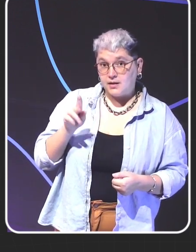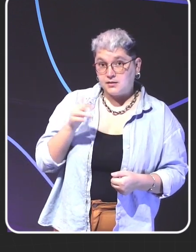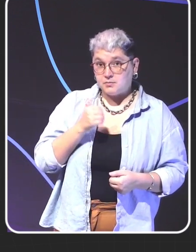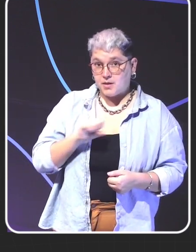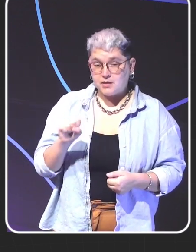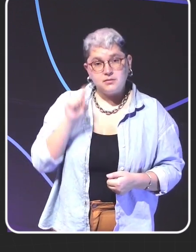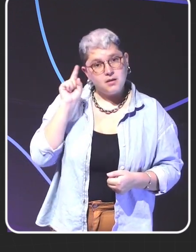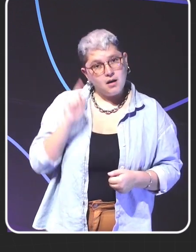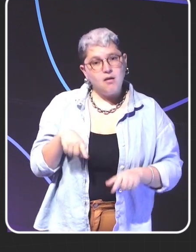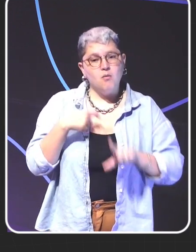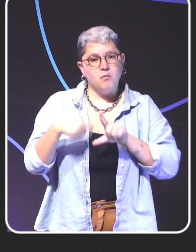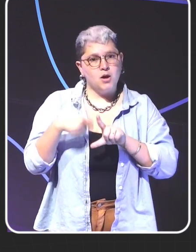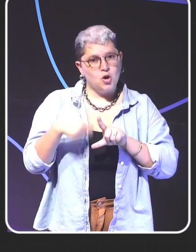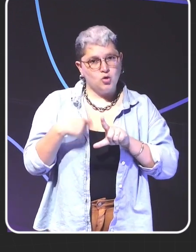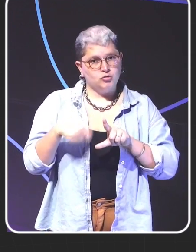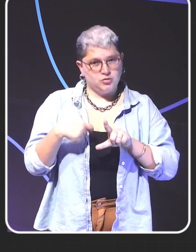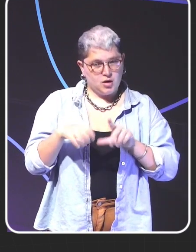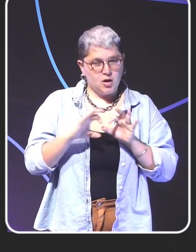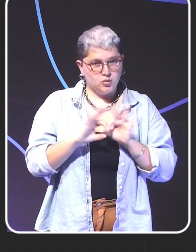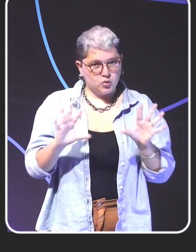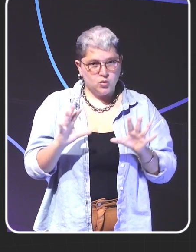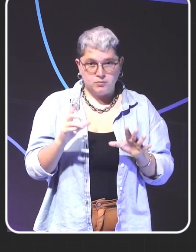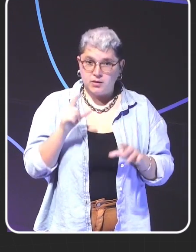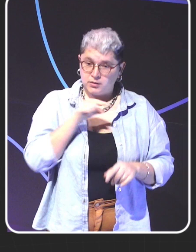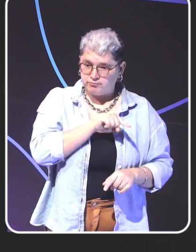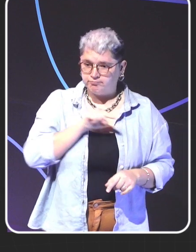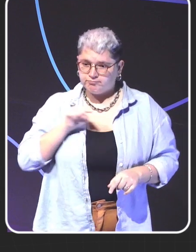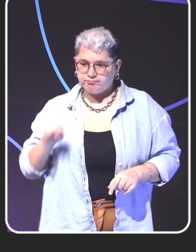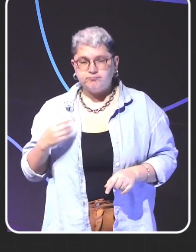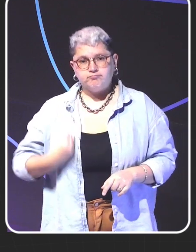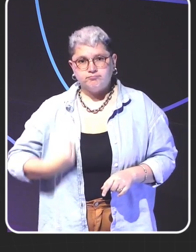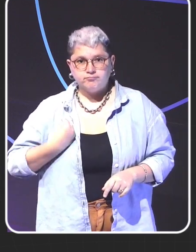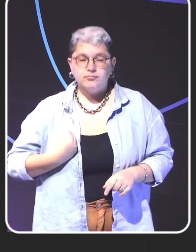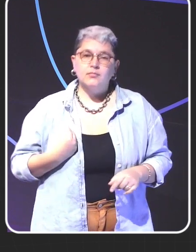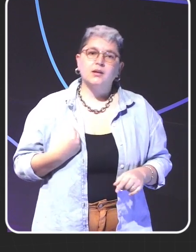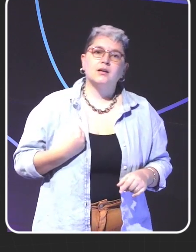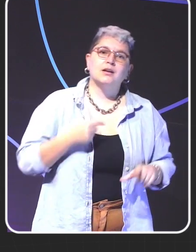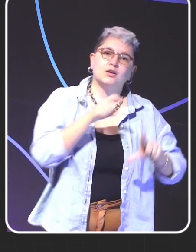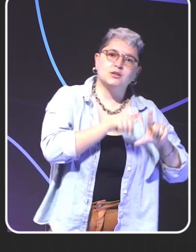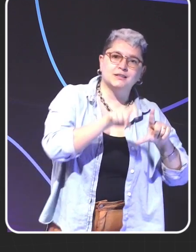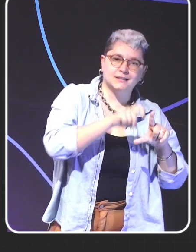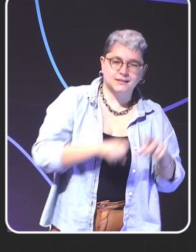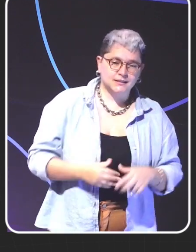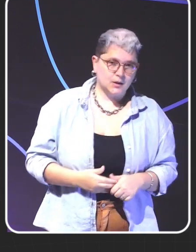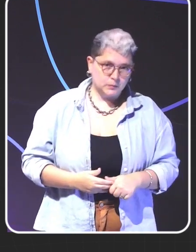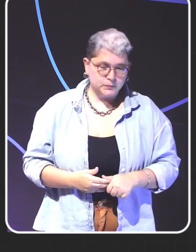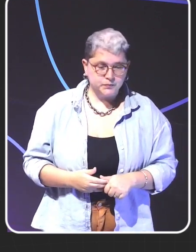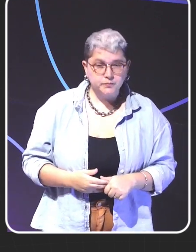né? Entre o físico e o digital. E